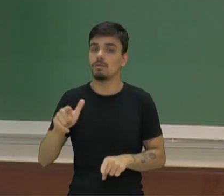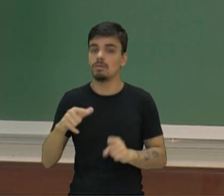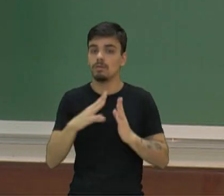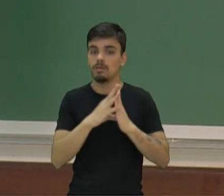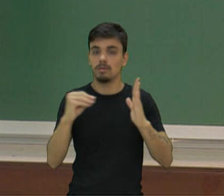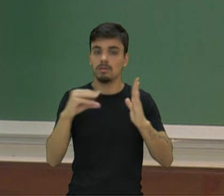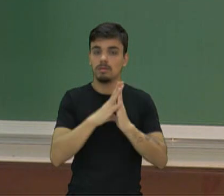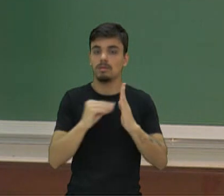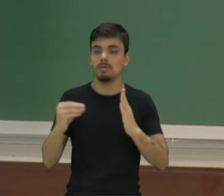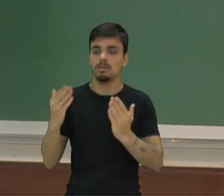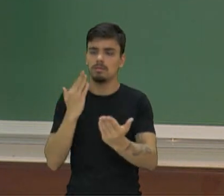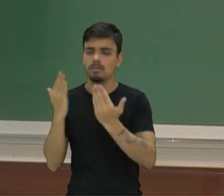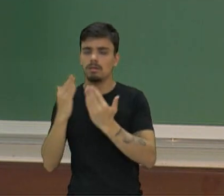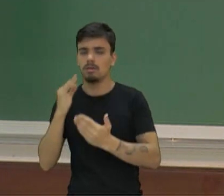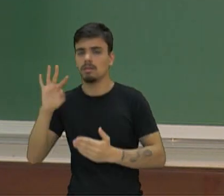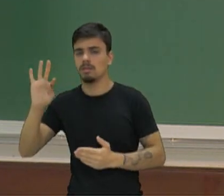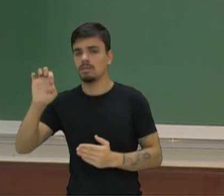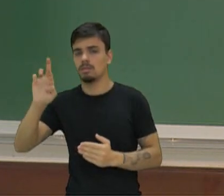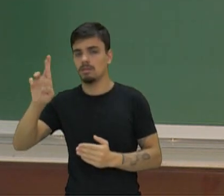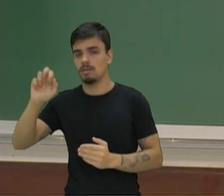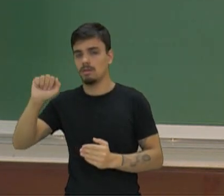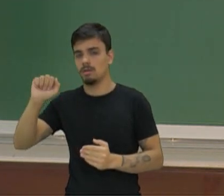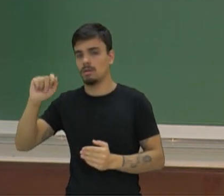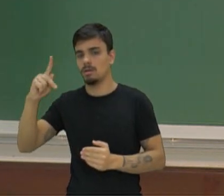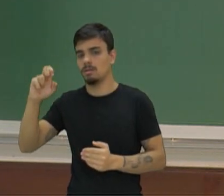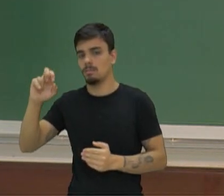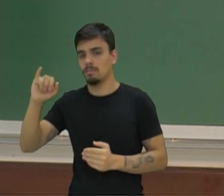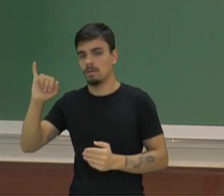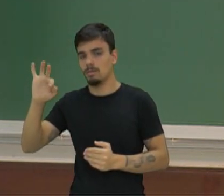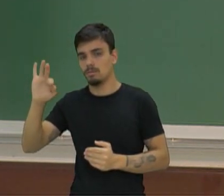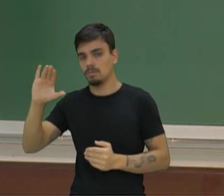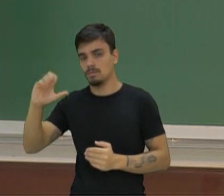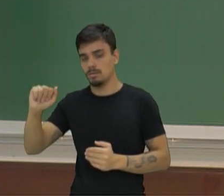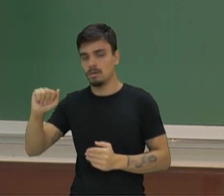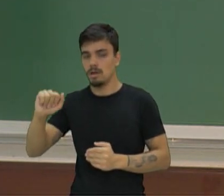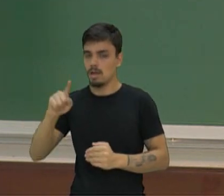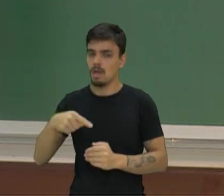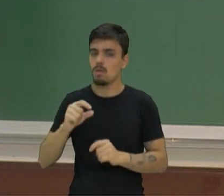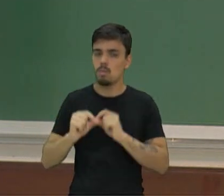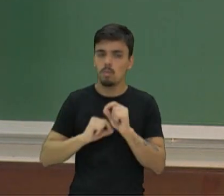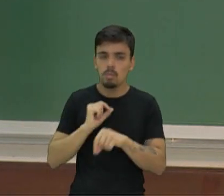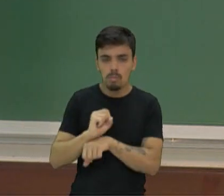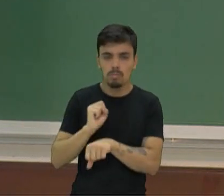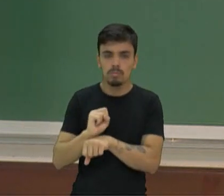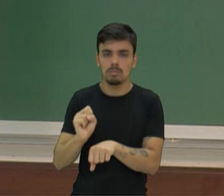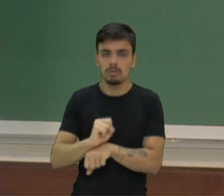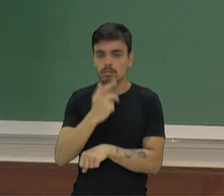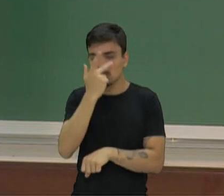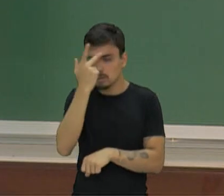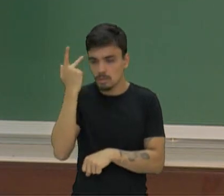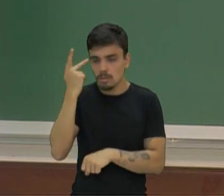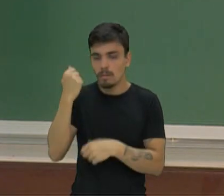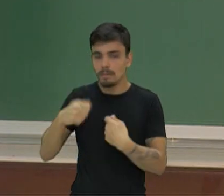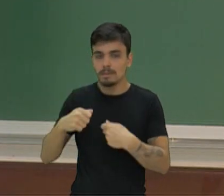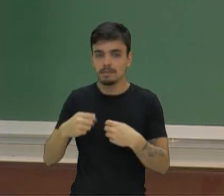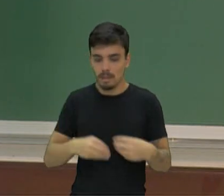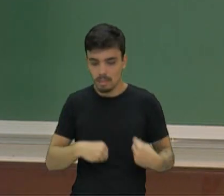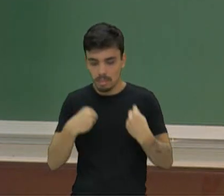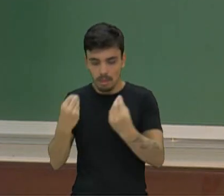clonagem terapêutica, que ela é uma espécie de uma esperança, né, para casos assim que precise de transplante de órgãos e tudo